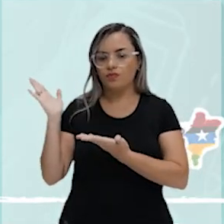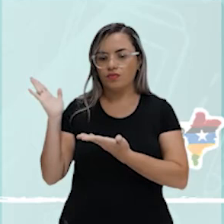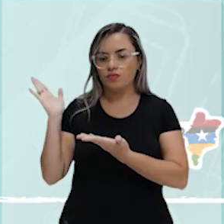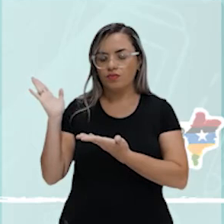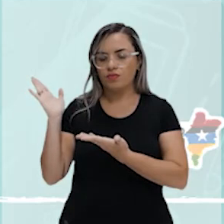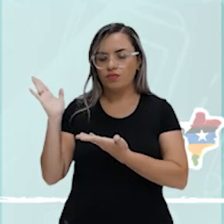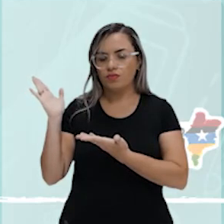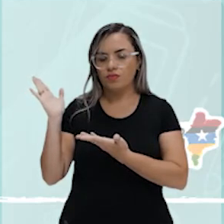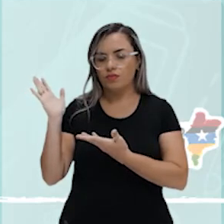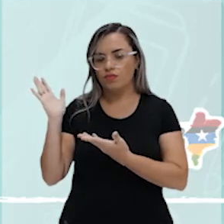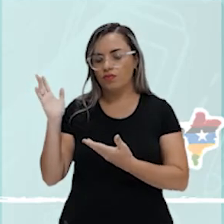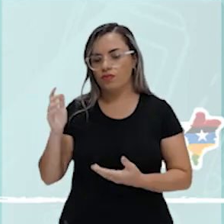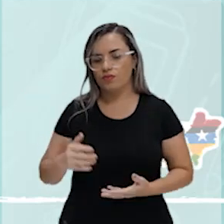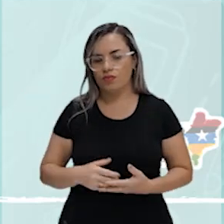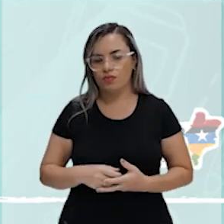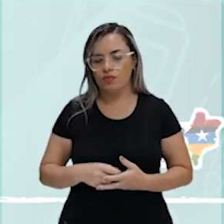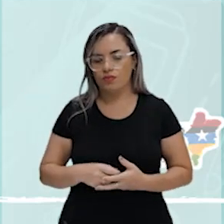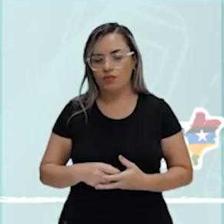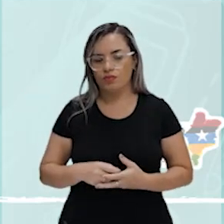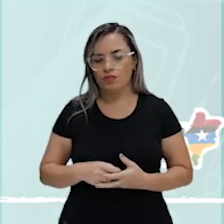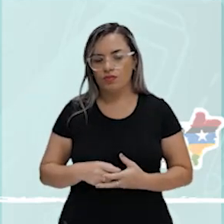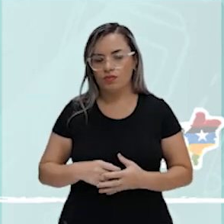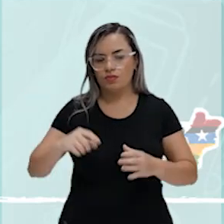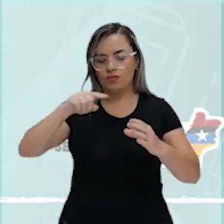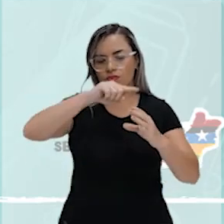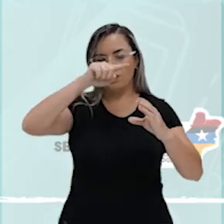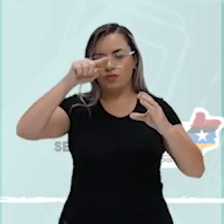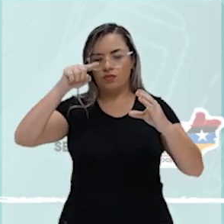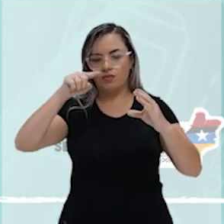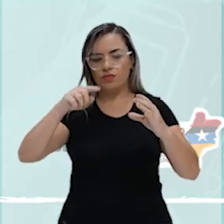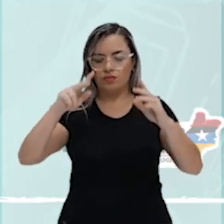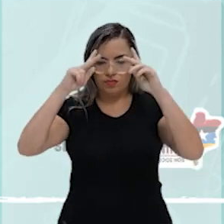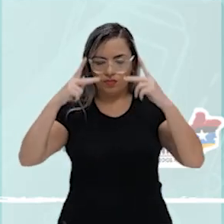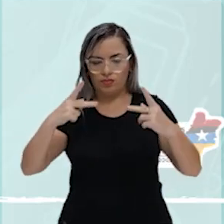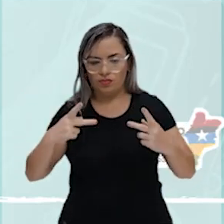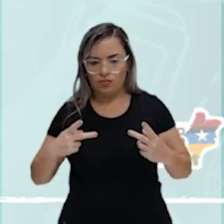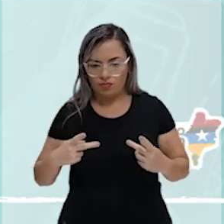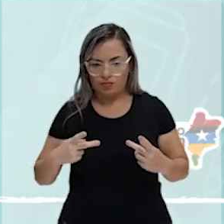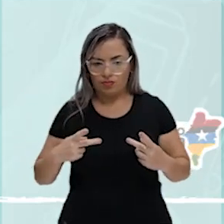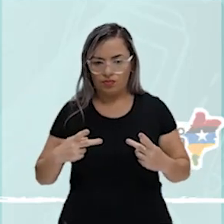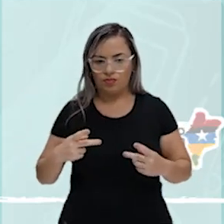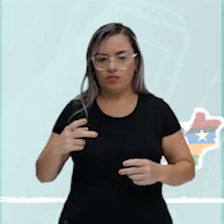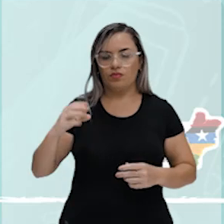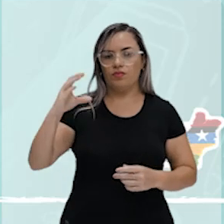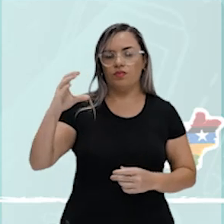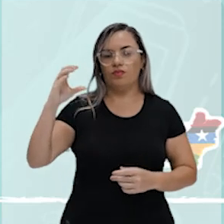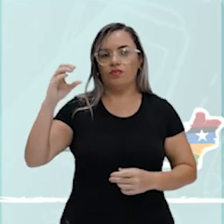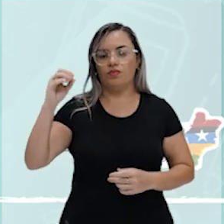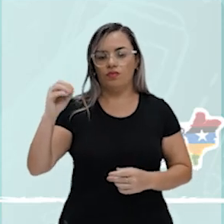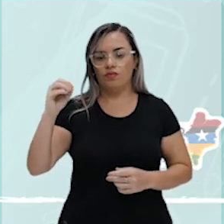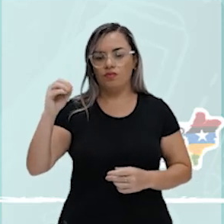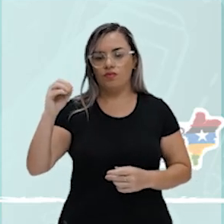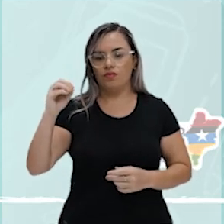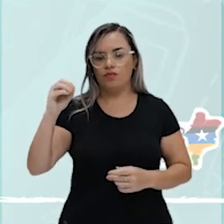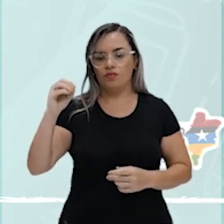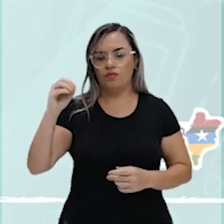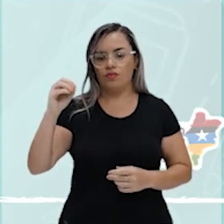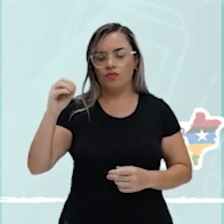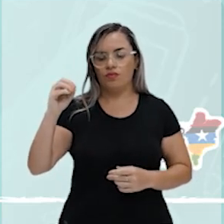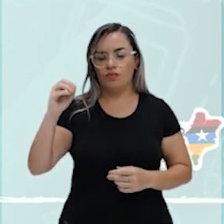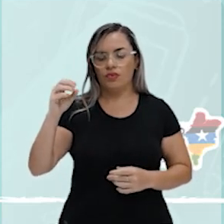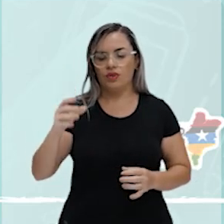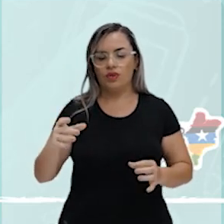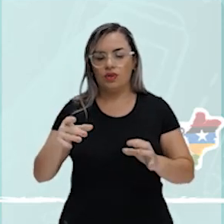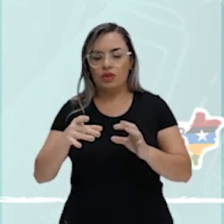devem oxigenar as nossas hemácias. Quando tem monóxido de carbono, essa hemácia ela não vai conseguir capturar